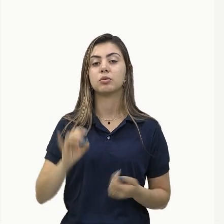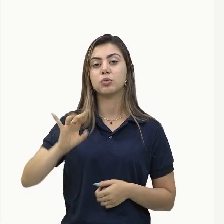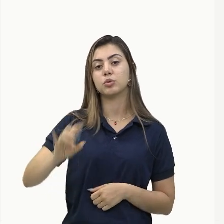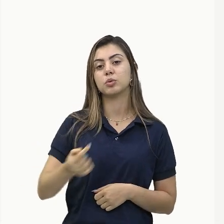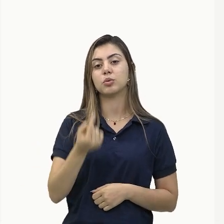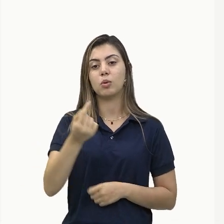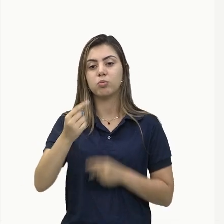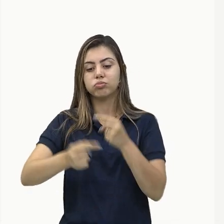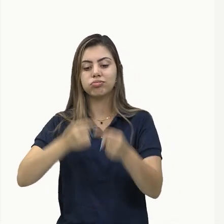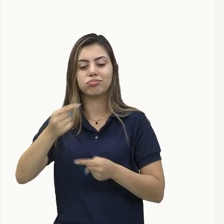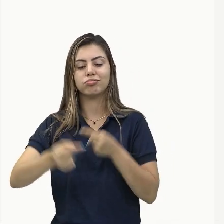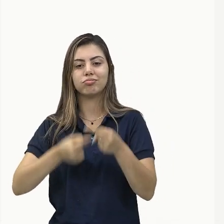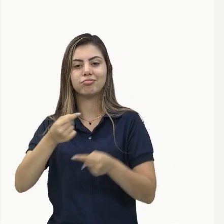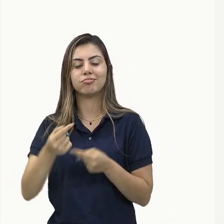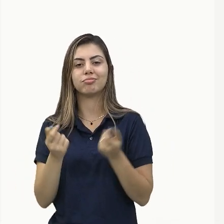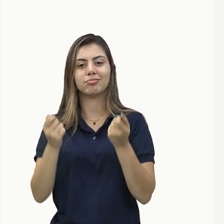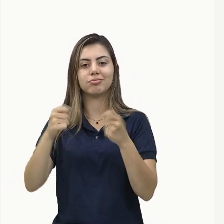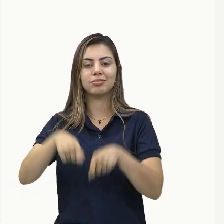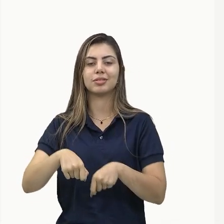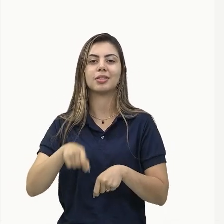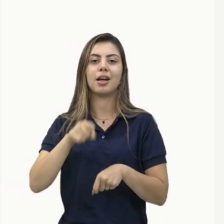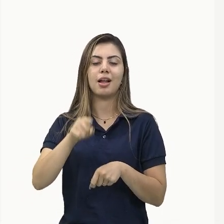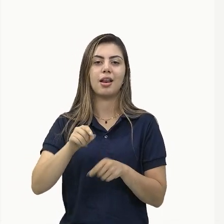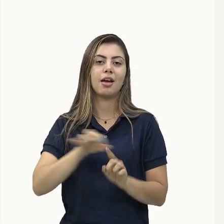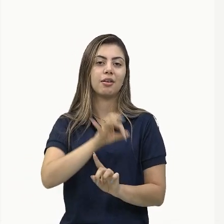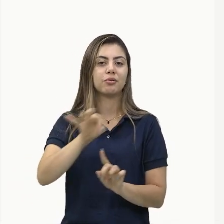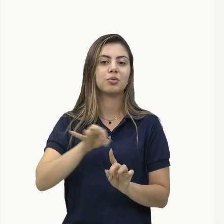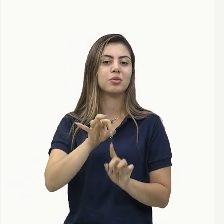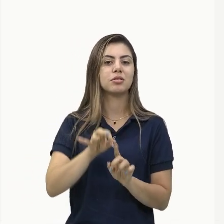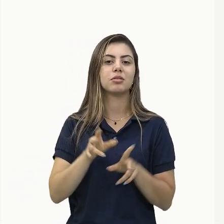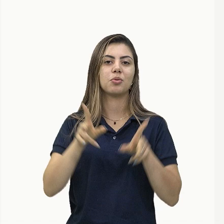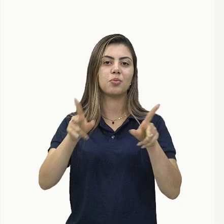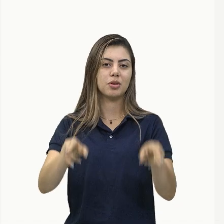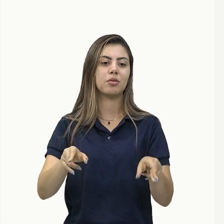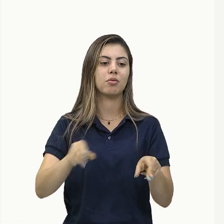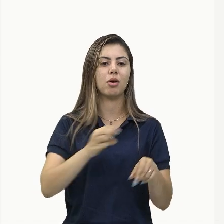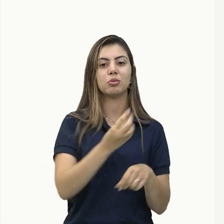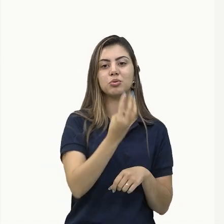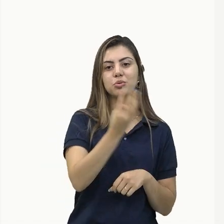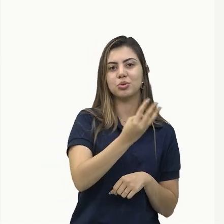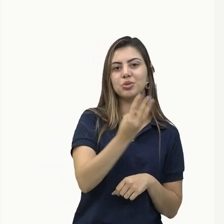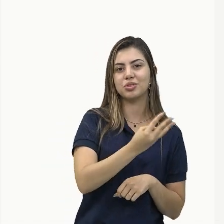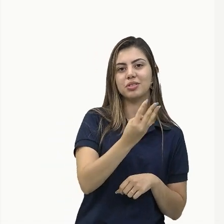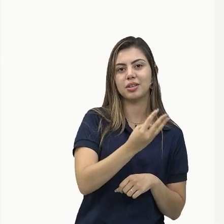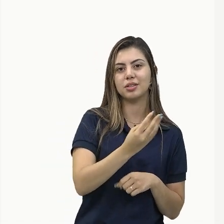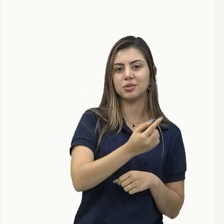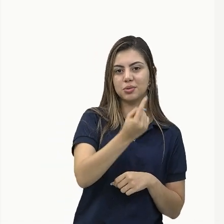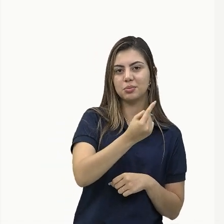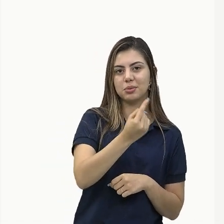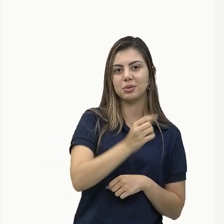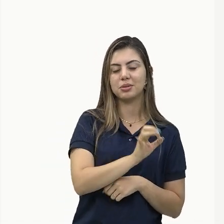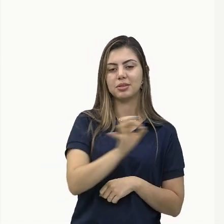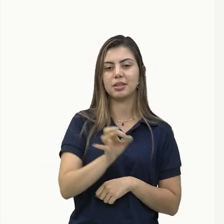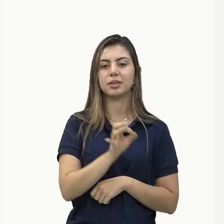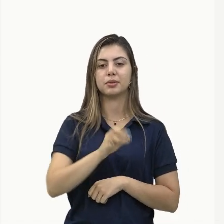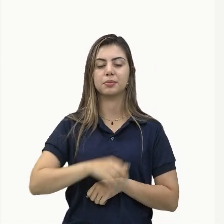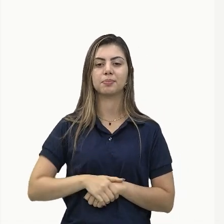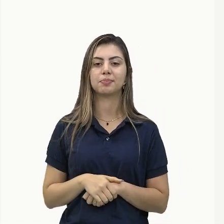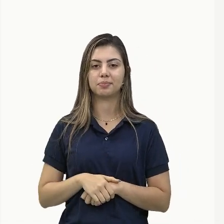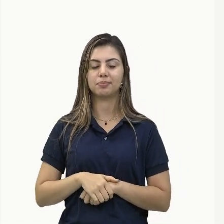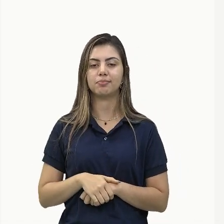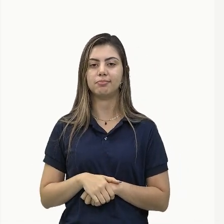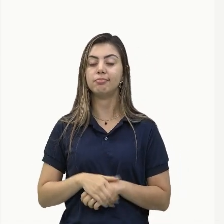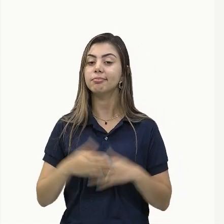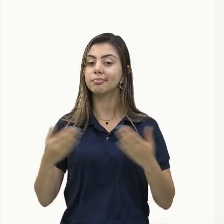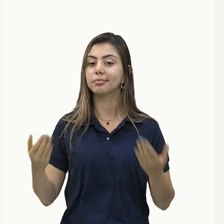capaz de fazer a mesma função de todos os outros resistores do circuito. Certo,